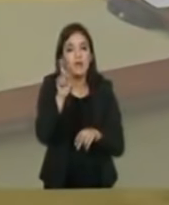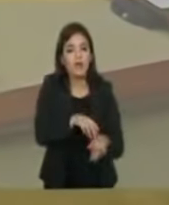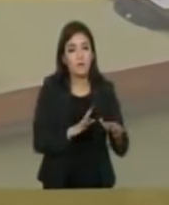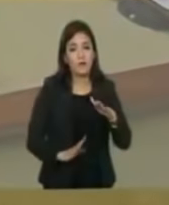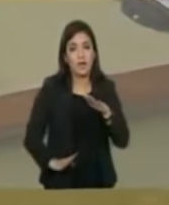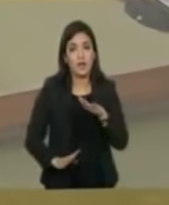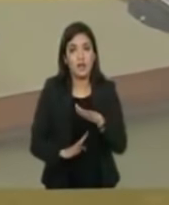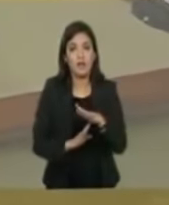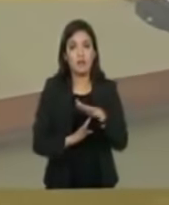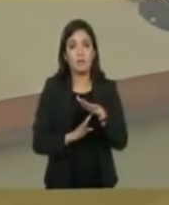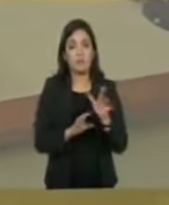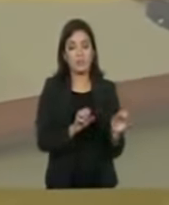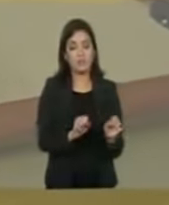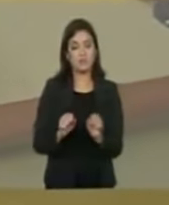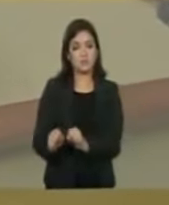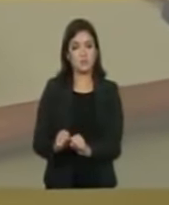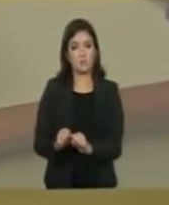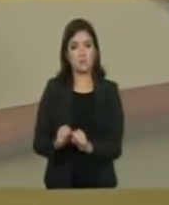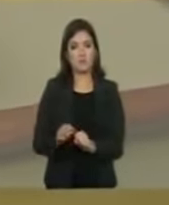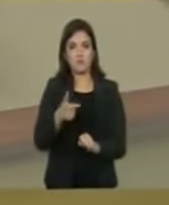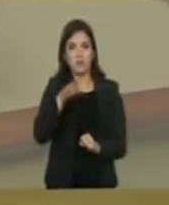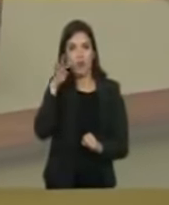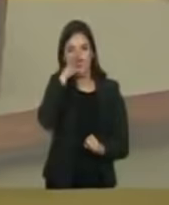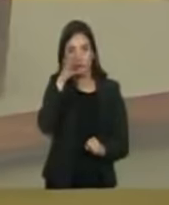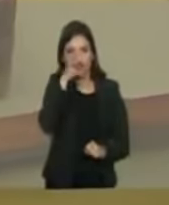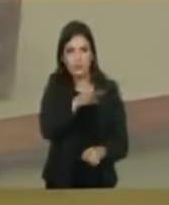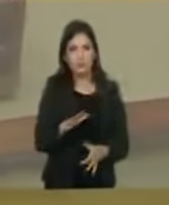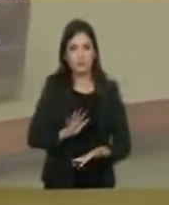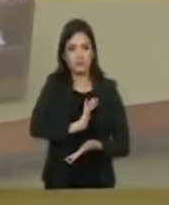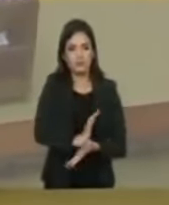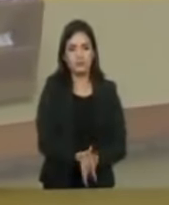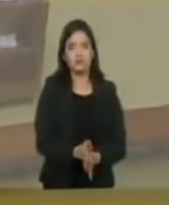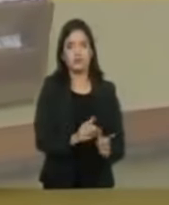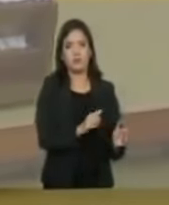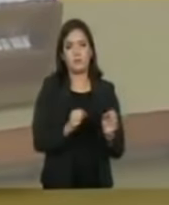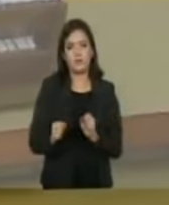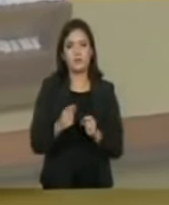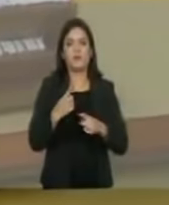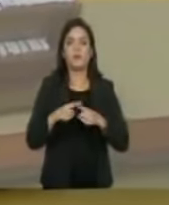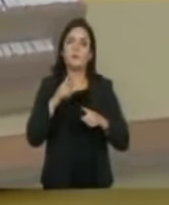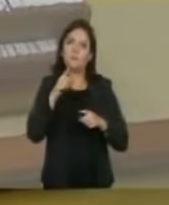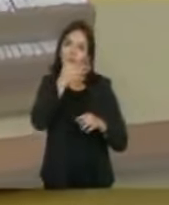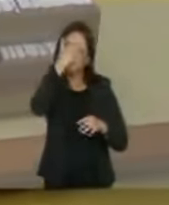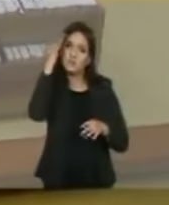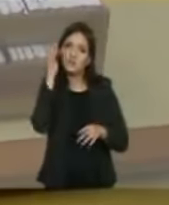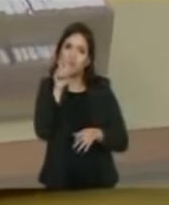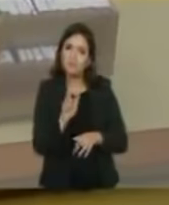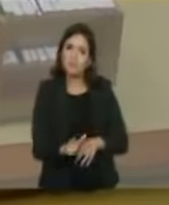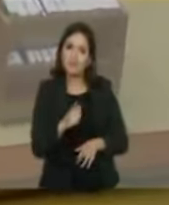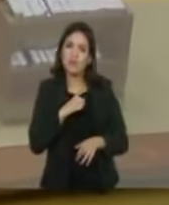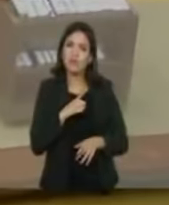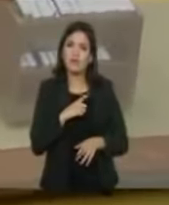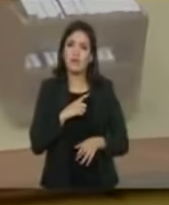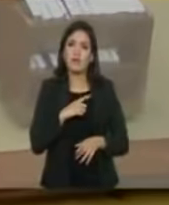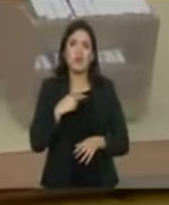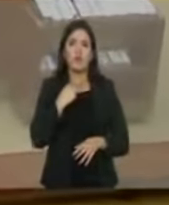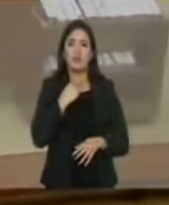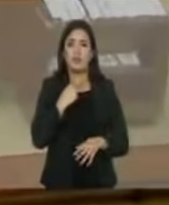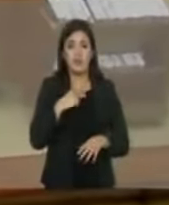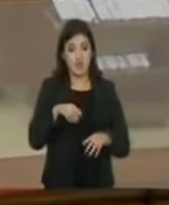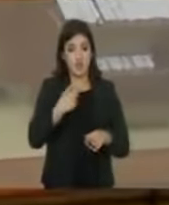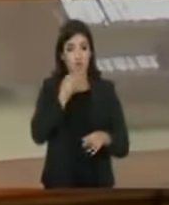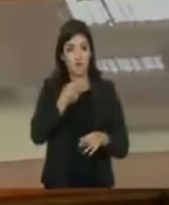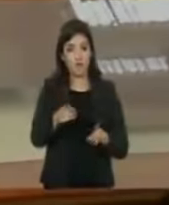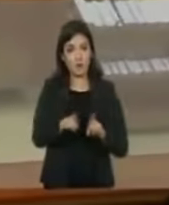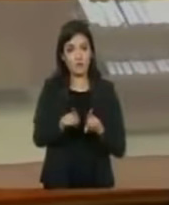de que dispõe os jogos incluídos da percepção penal e não exagero ao ressaltar a